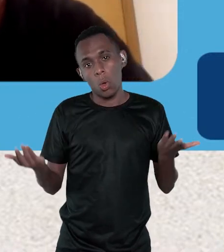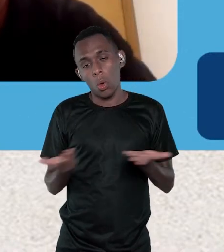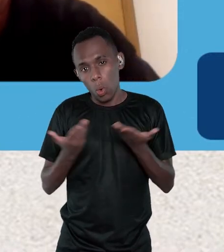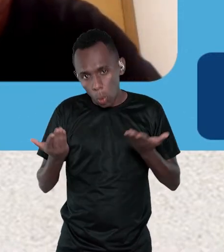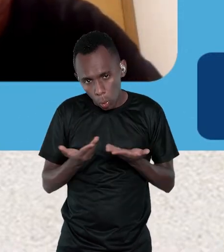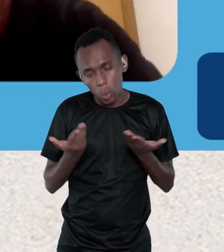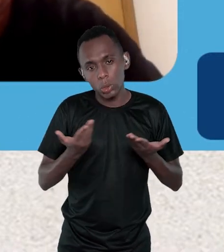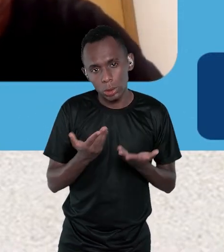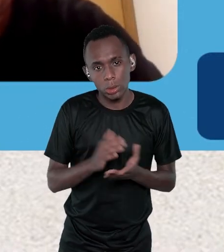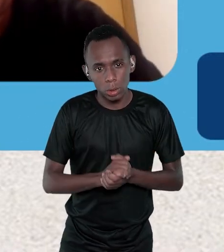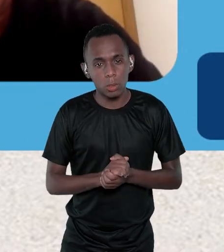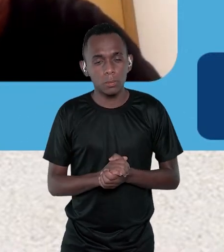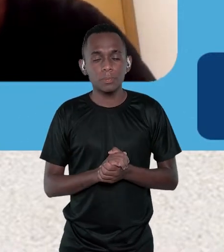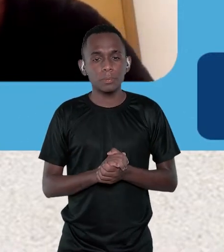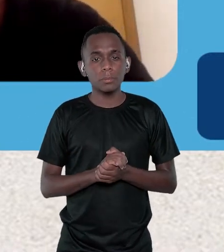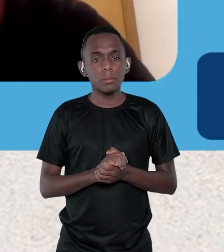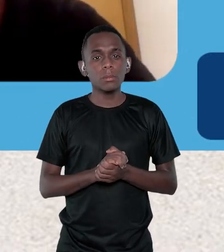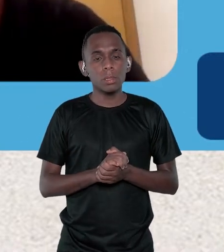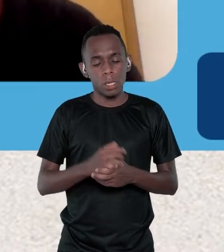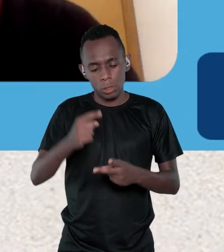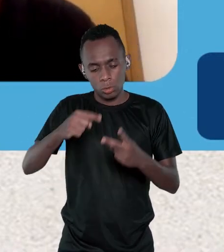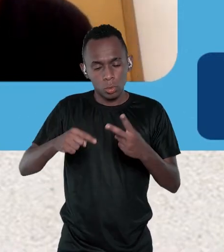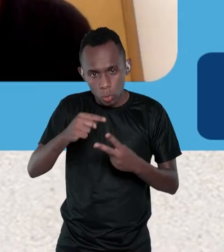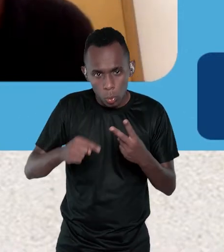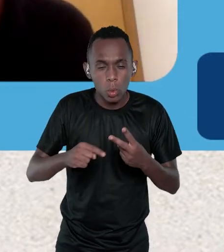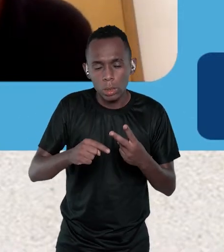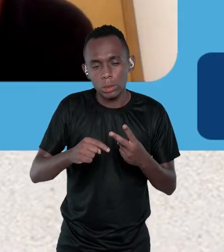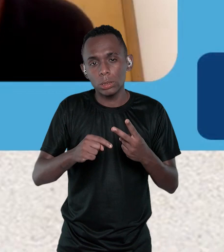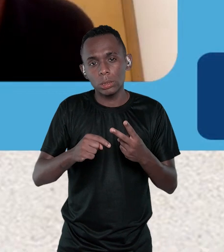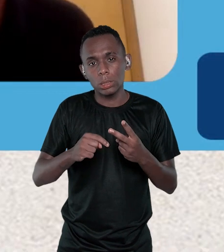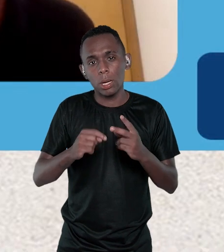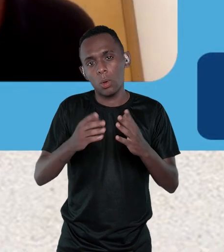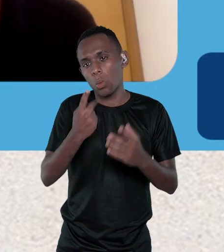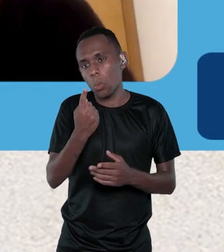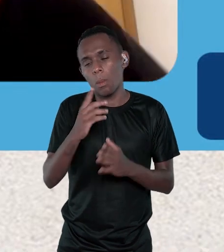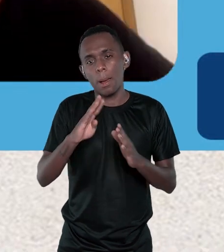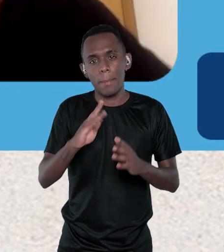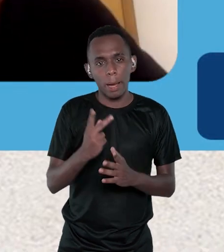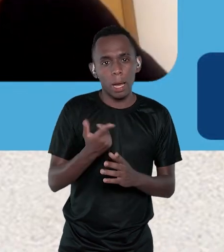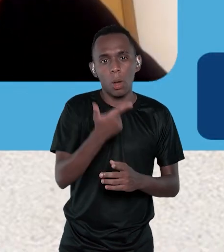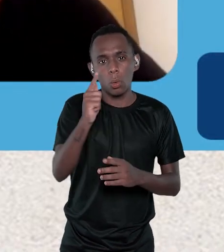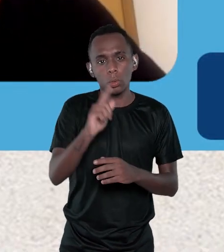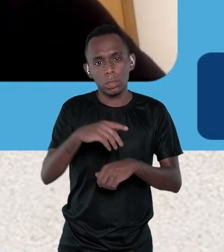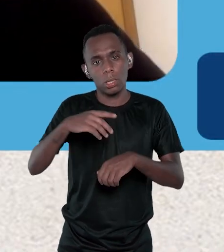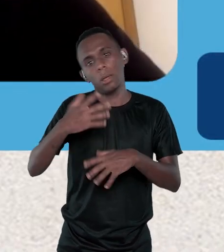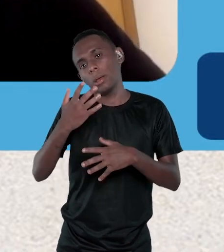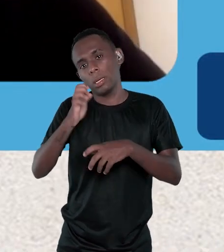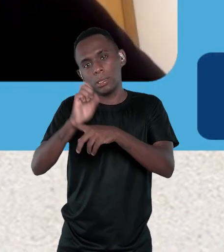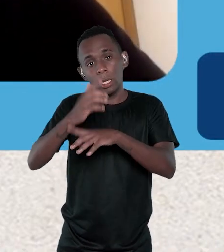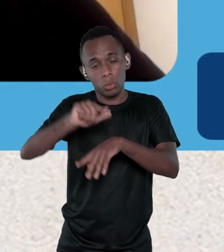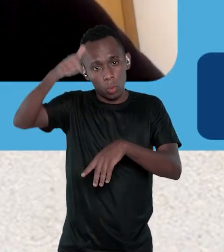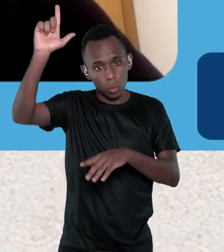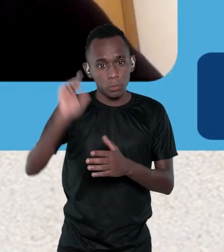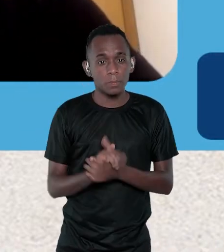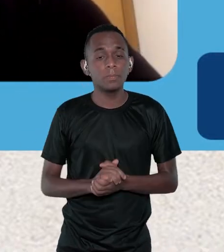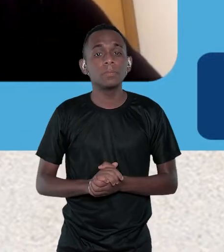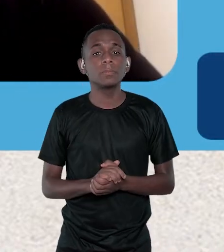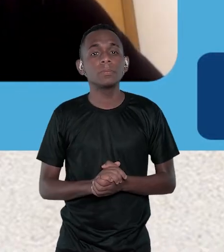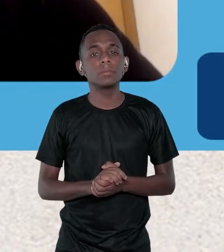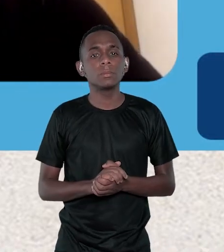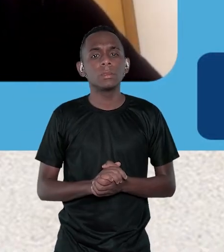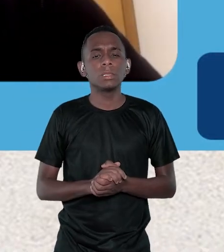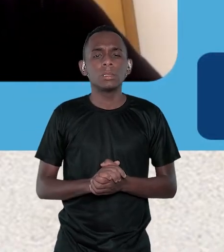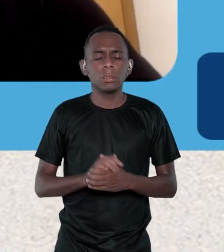hoje uma mora em Maceió e a outra em Belo Horizonte. E em Montes Claros foi